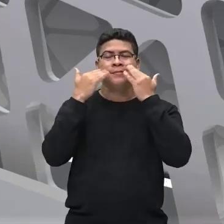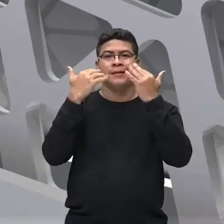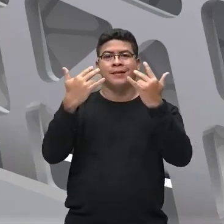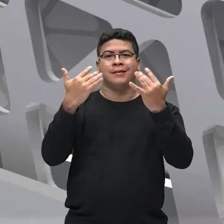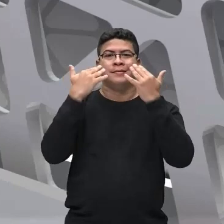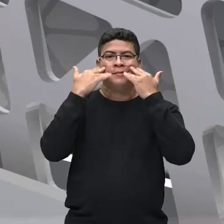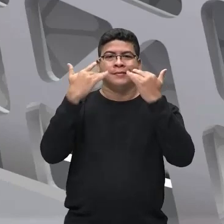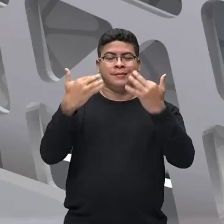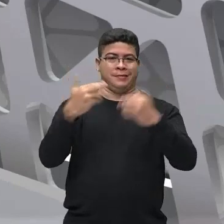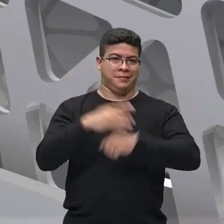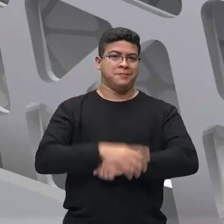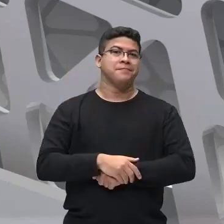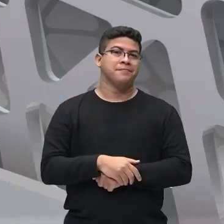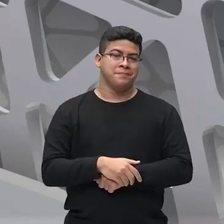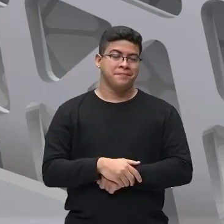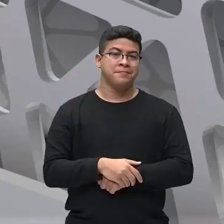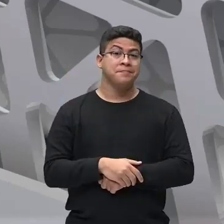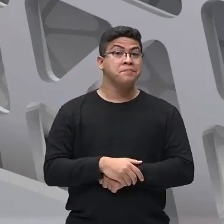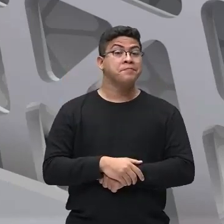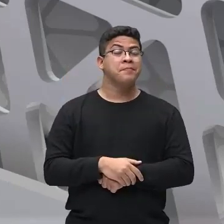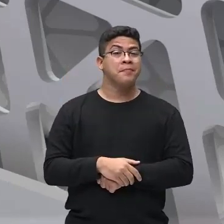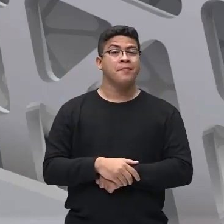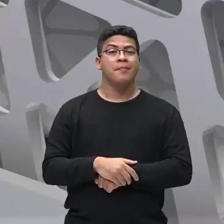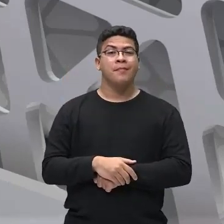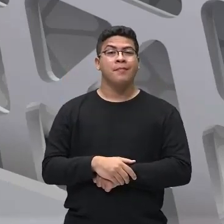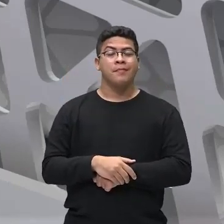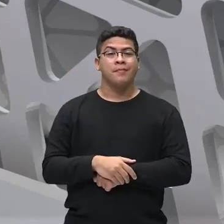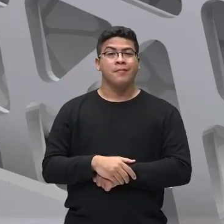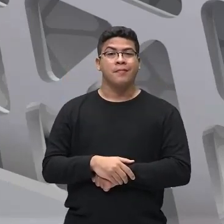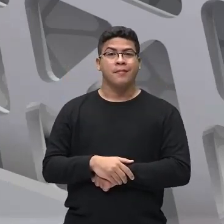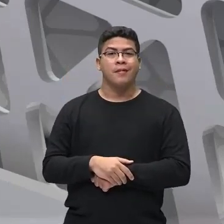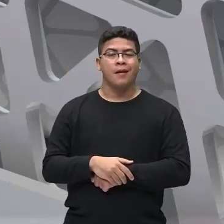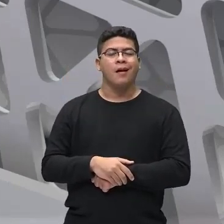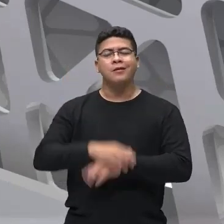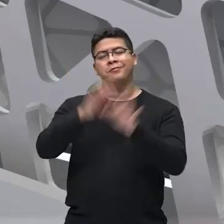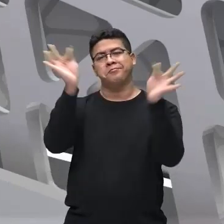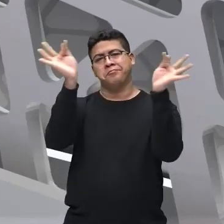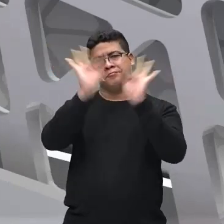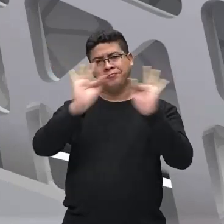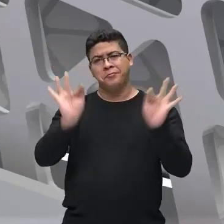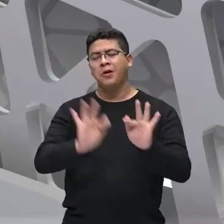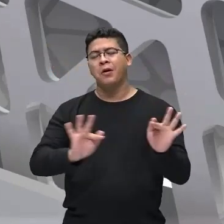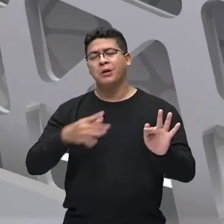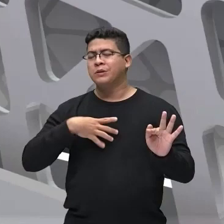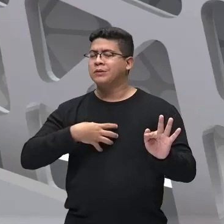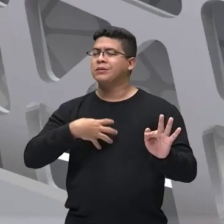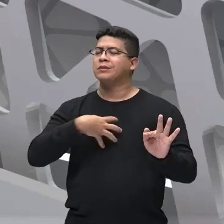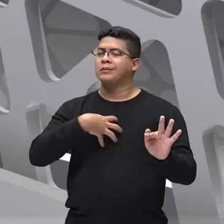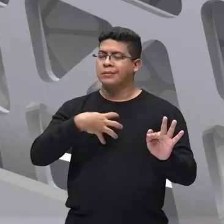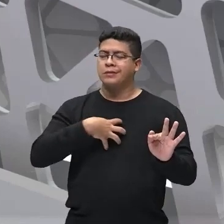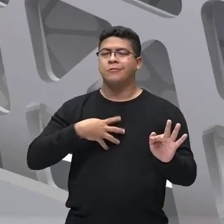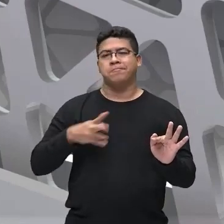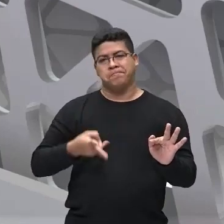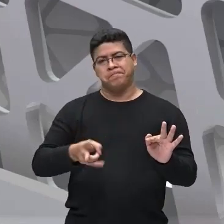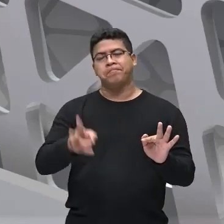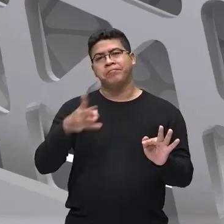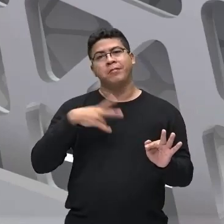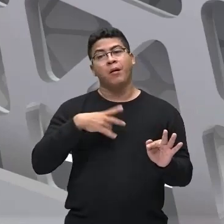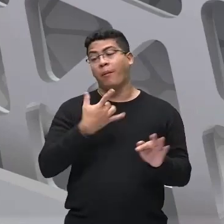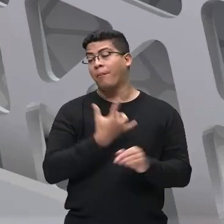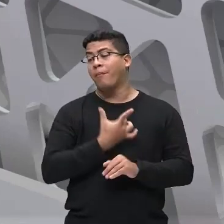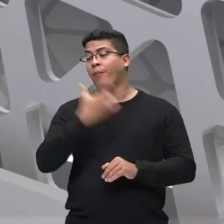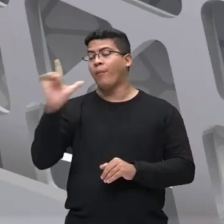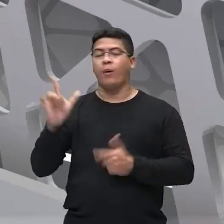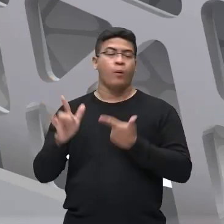vida. E ela foi muito, muito feliz neste acreditar. Por quê? Porque muitas